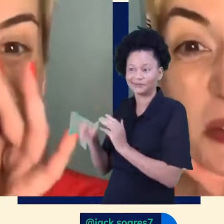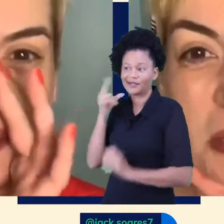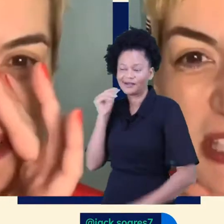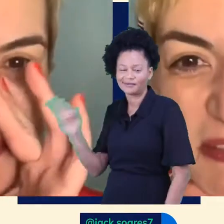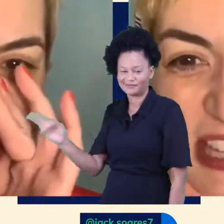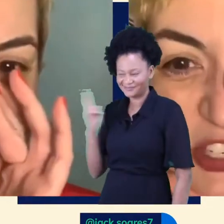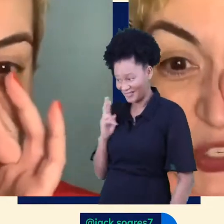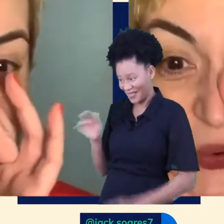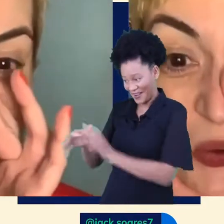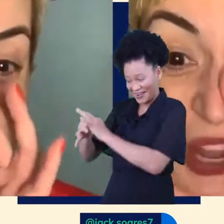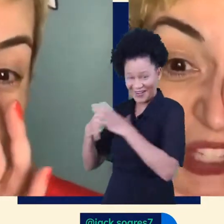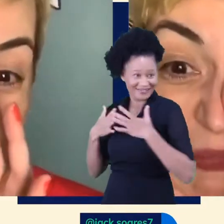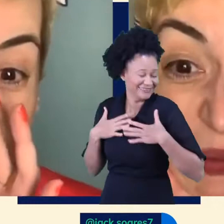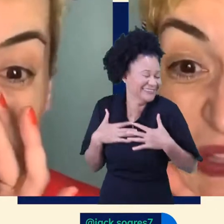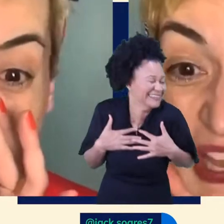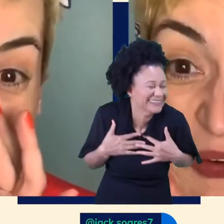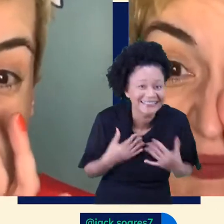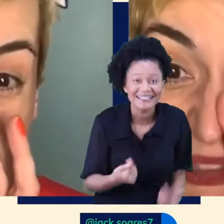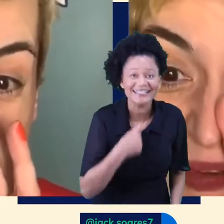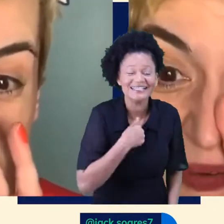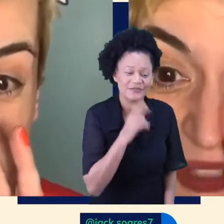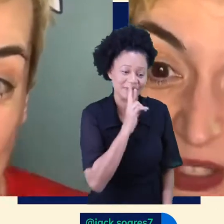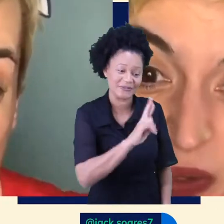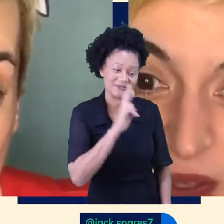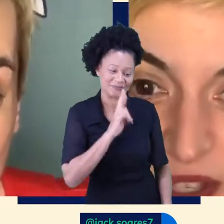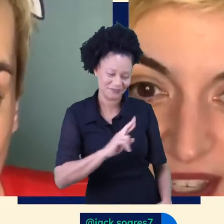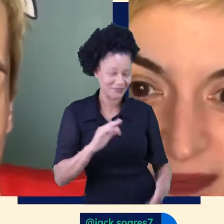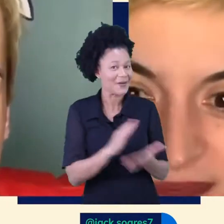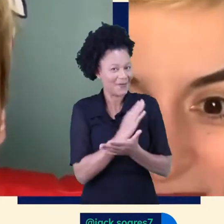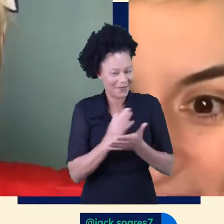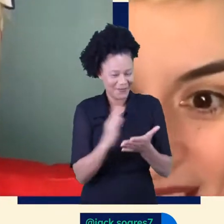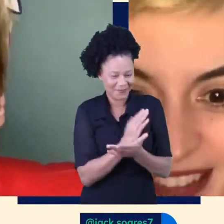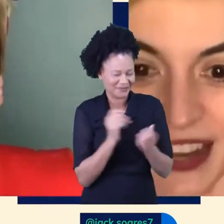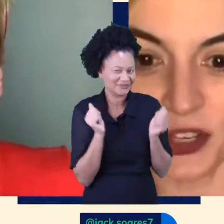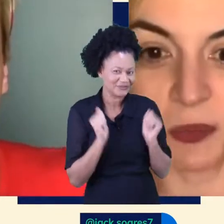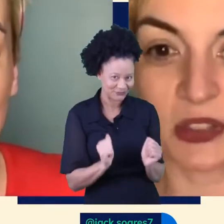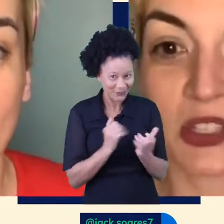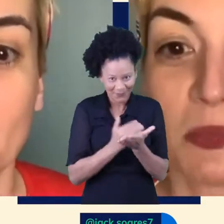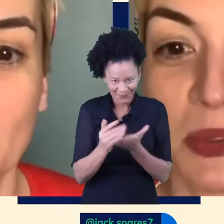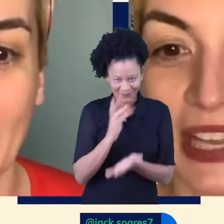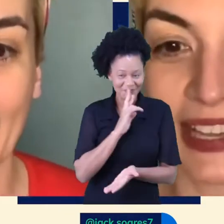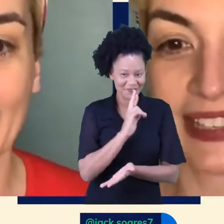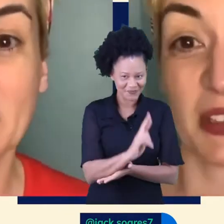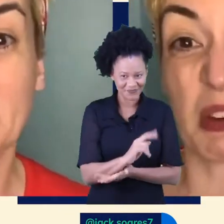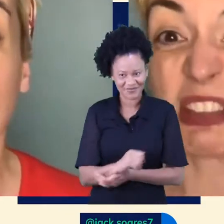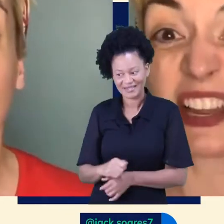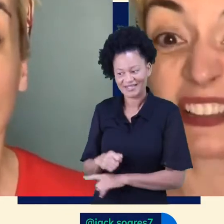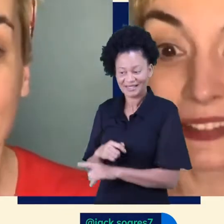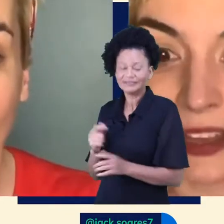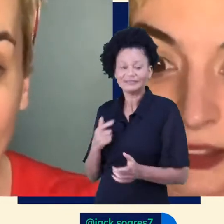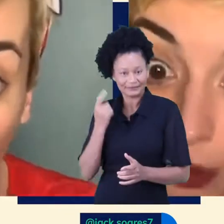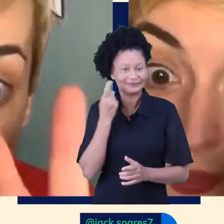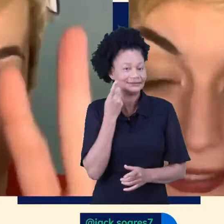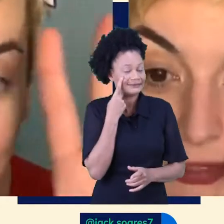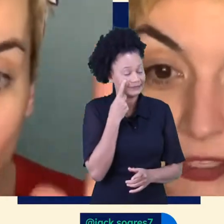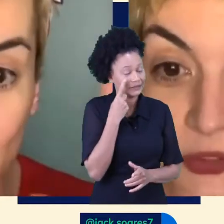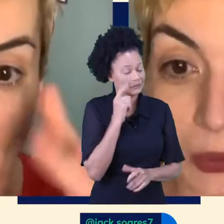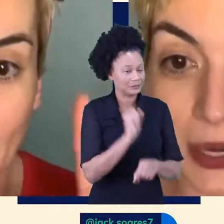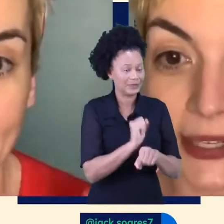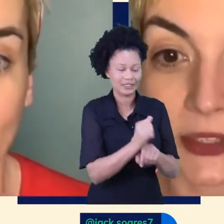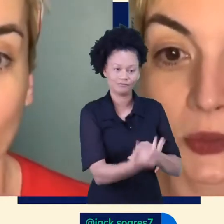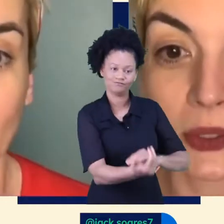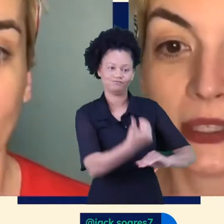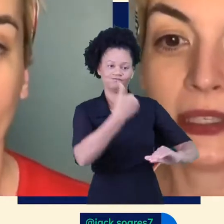Carol, inclusive, deixou eu responder algumas perguntas hoje. Será que eu já começo a responder? Enquanto ela está aqui, está conectando,